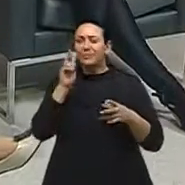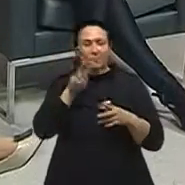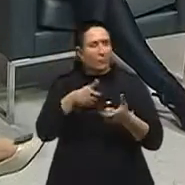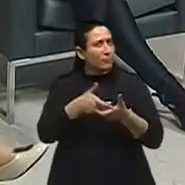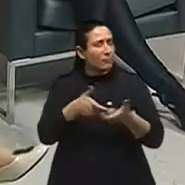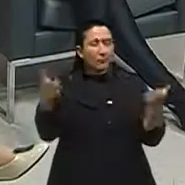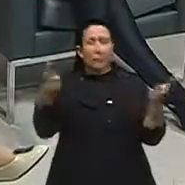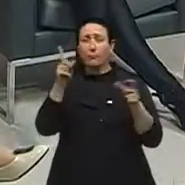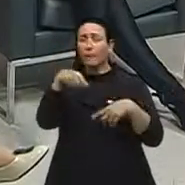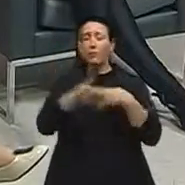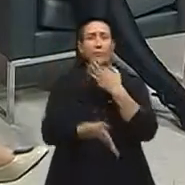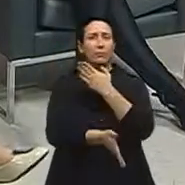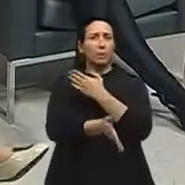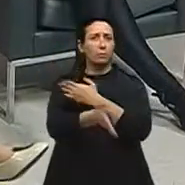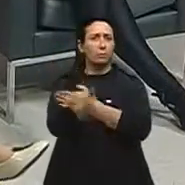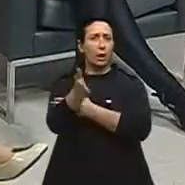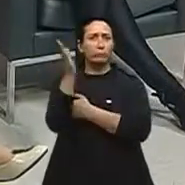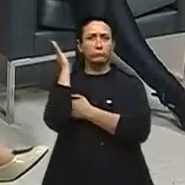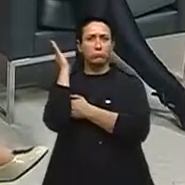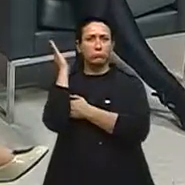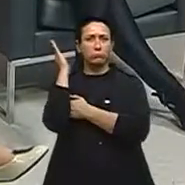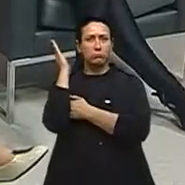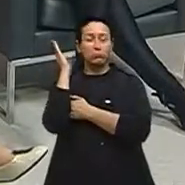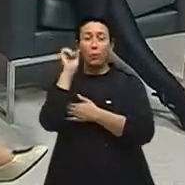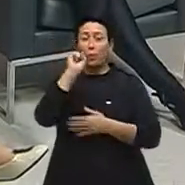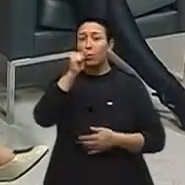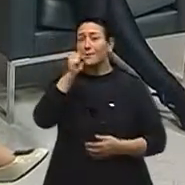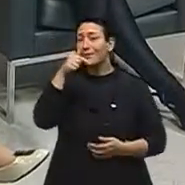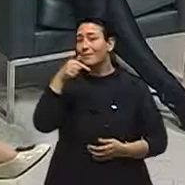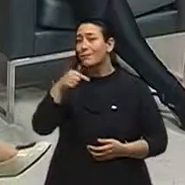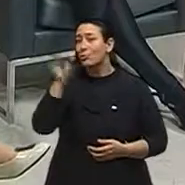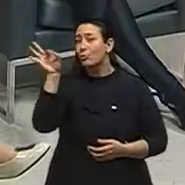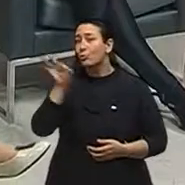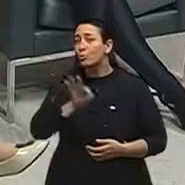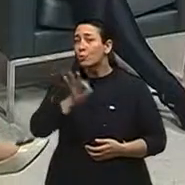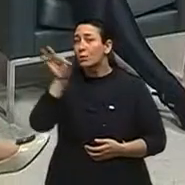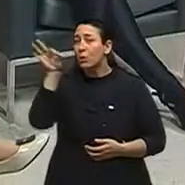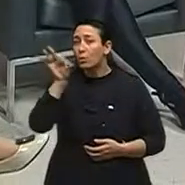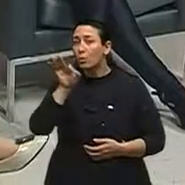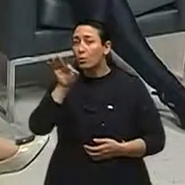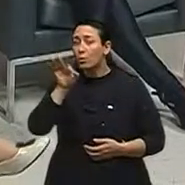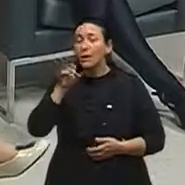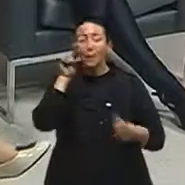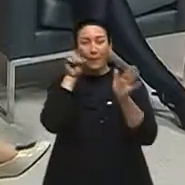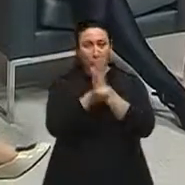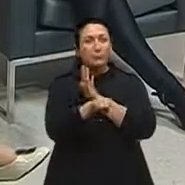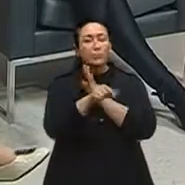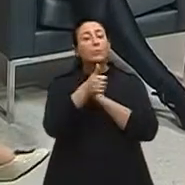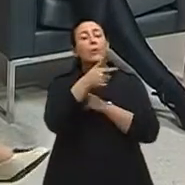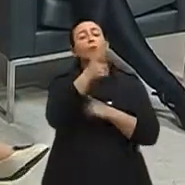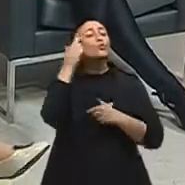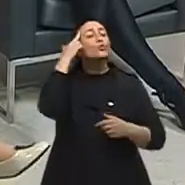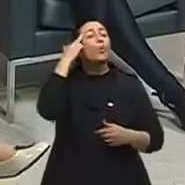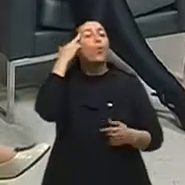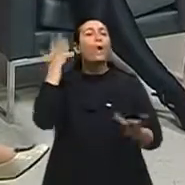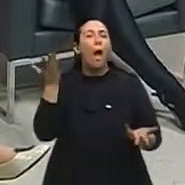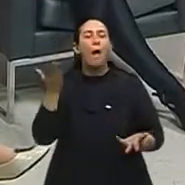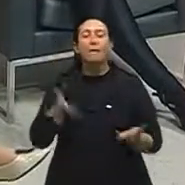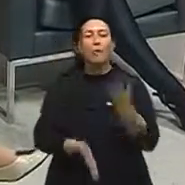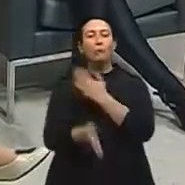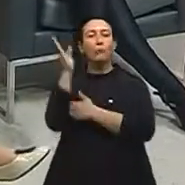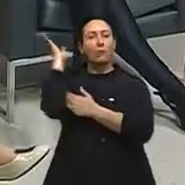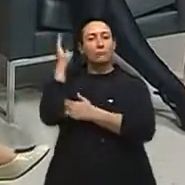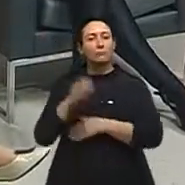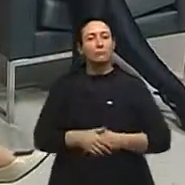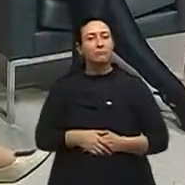número um que recebeu 87% dos votos quando tu pergunta sobre sonhos quais